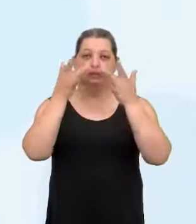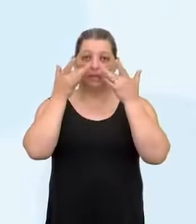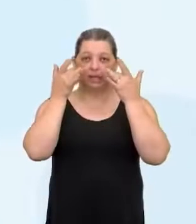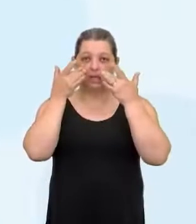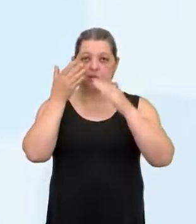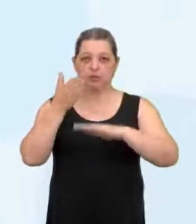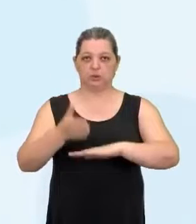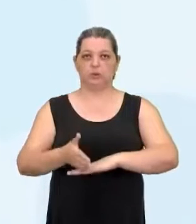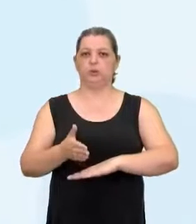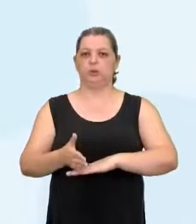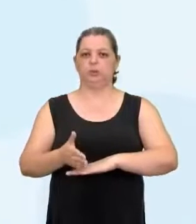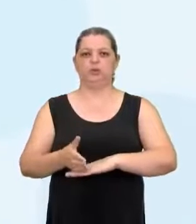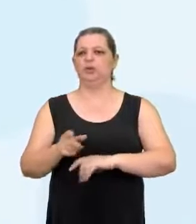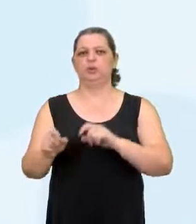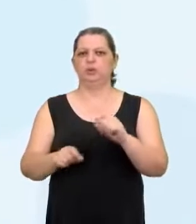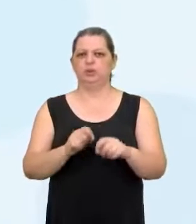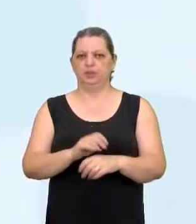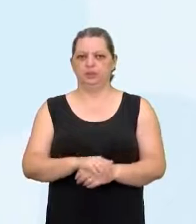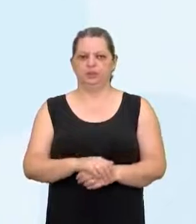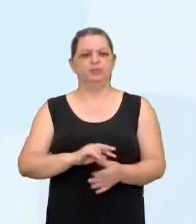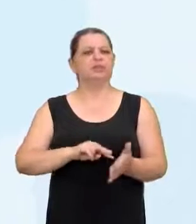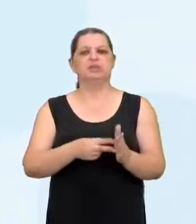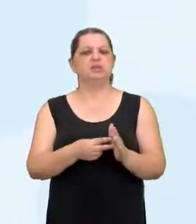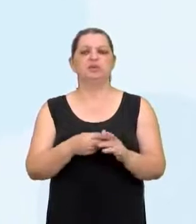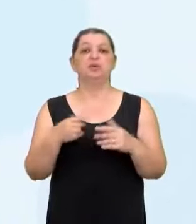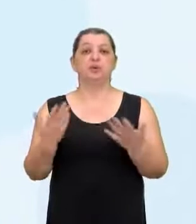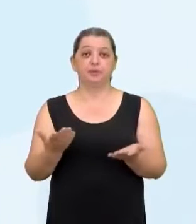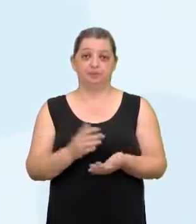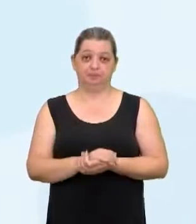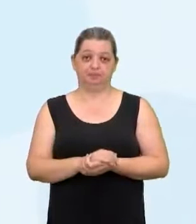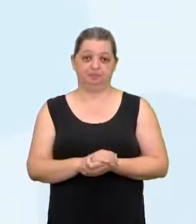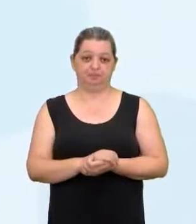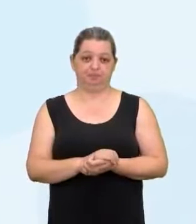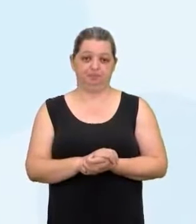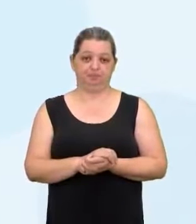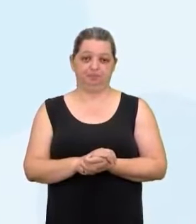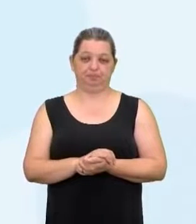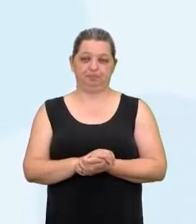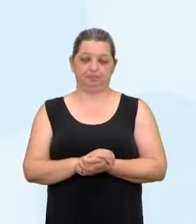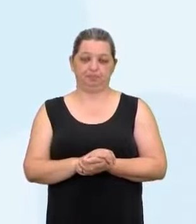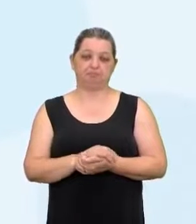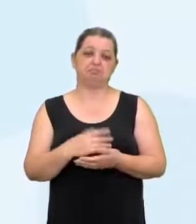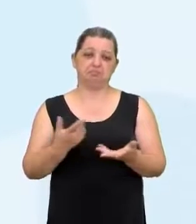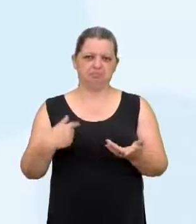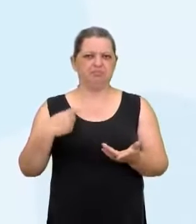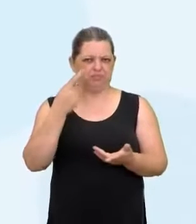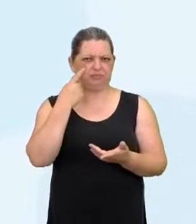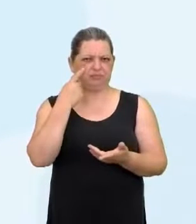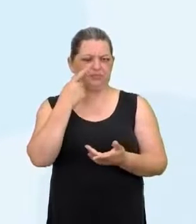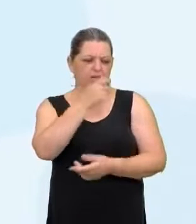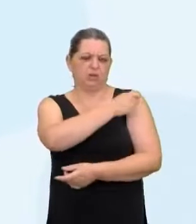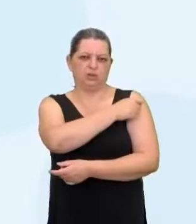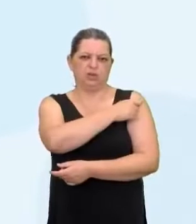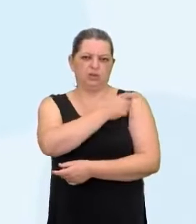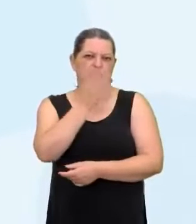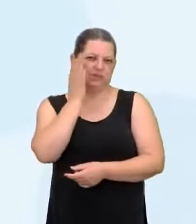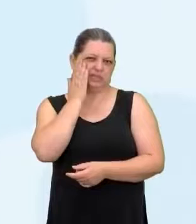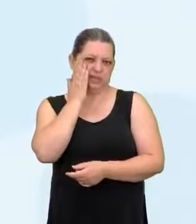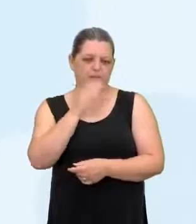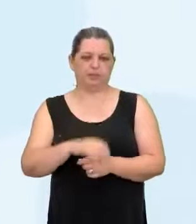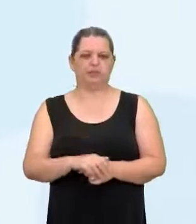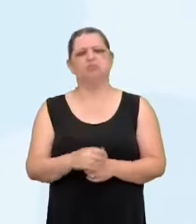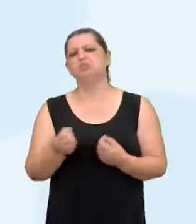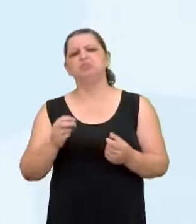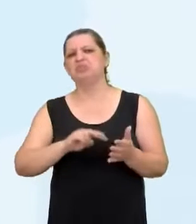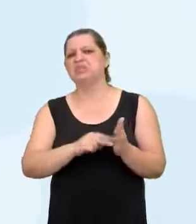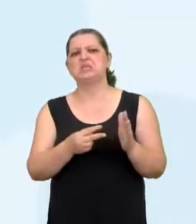aí, você sabe o que é teatro contemporâneo? Contemporâneo, desculpa. Vamos ver se os alunos estão ligadinhos aqui. O que